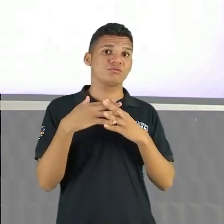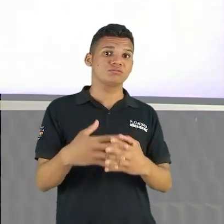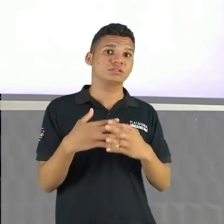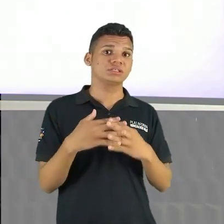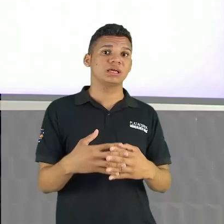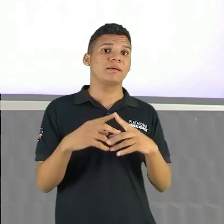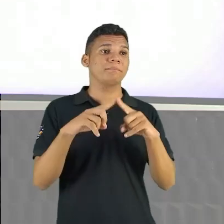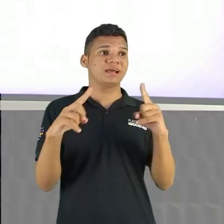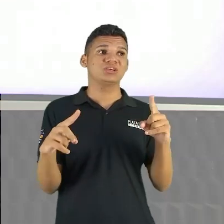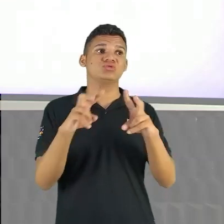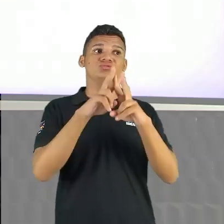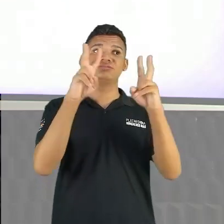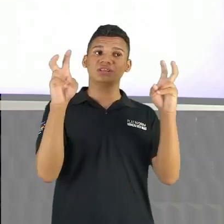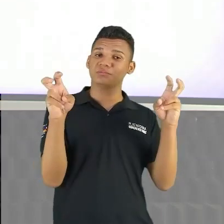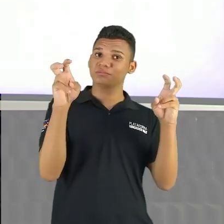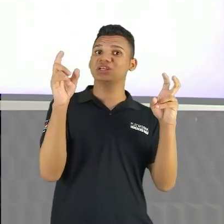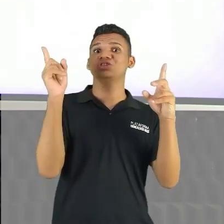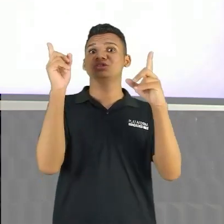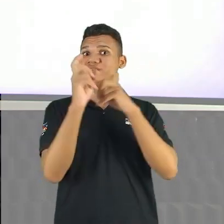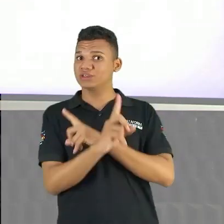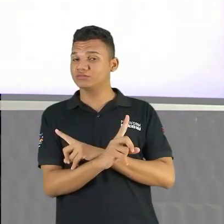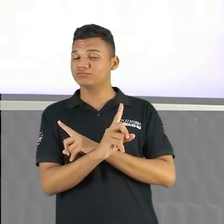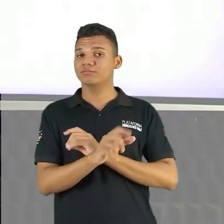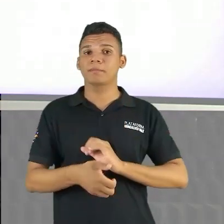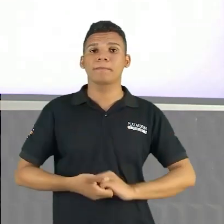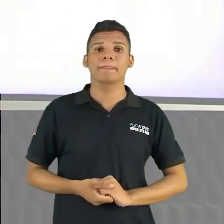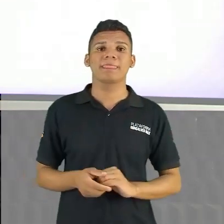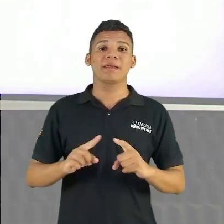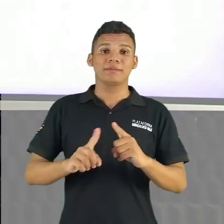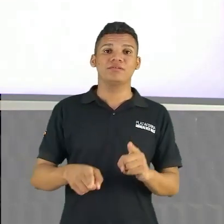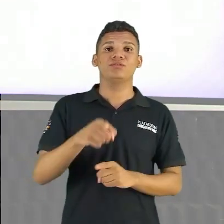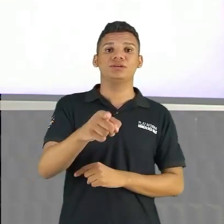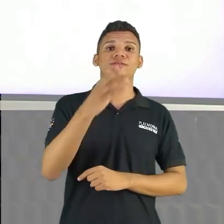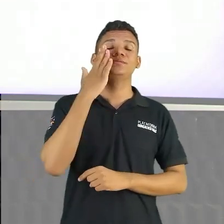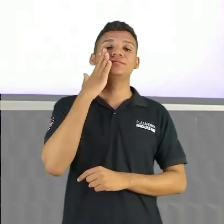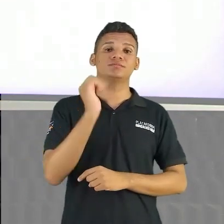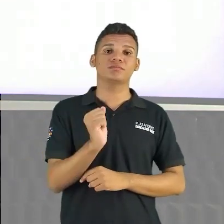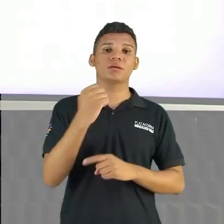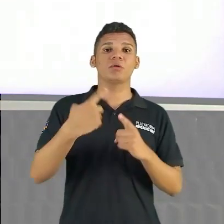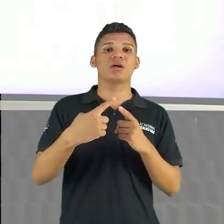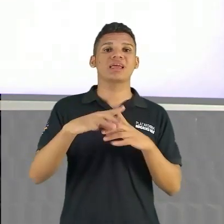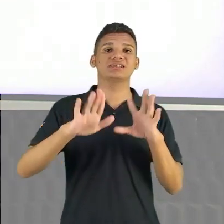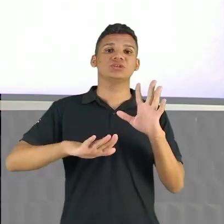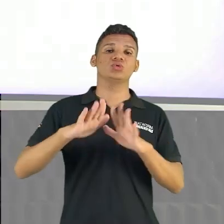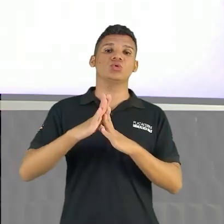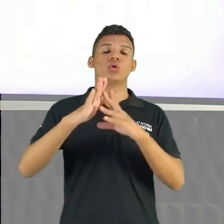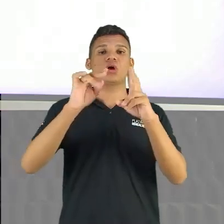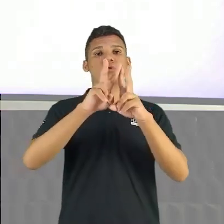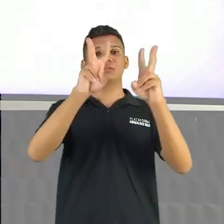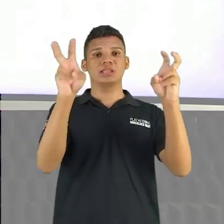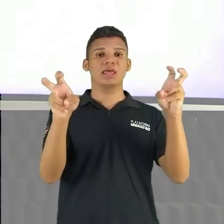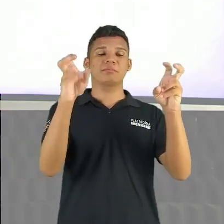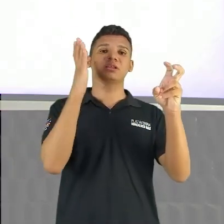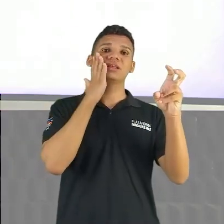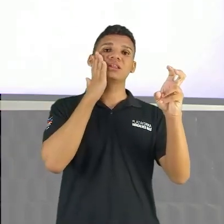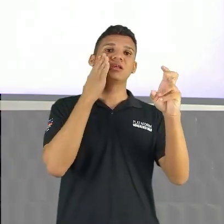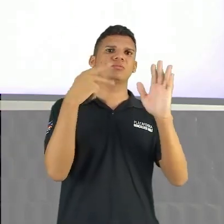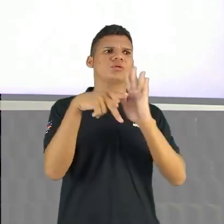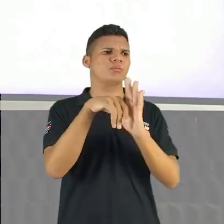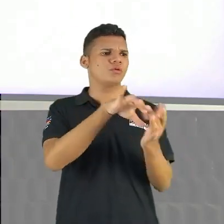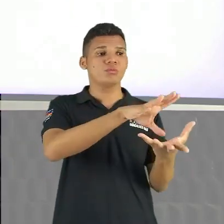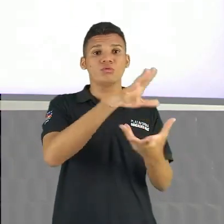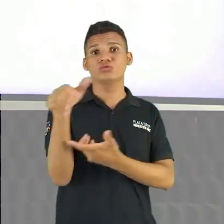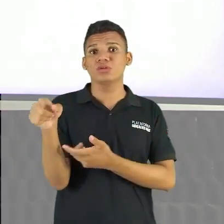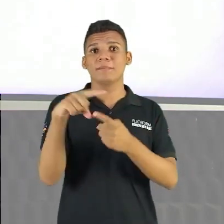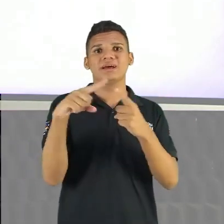inicialmente muito difícil você sabe que mesmo que o tema seja comum a todo mundo nós